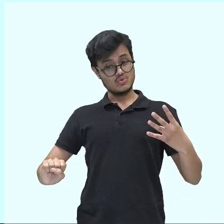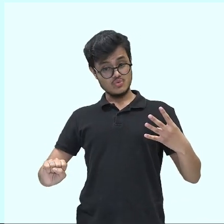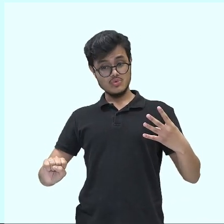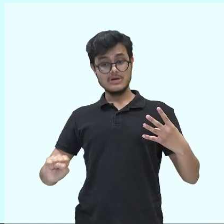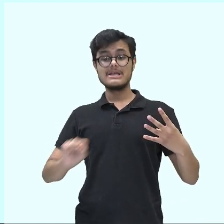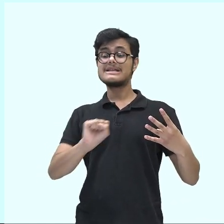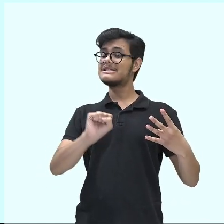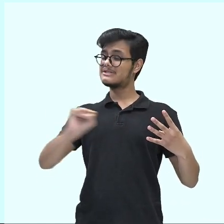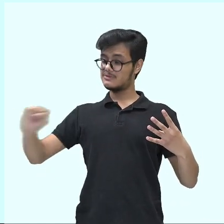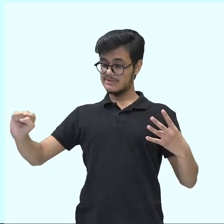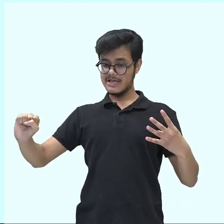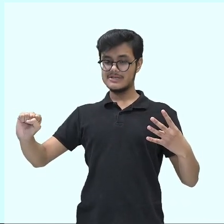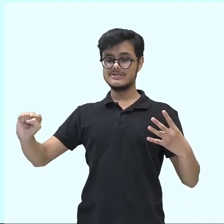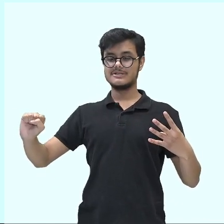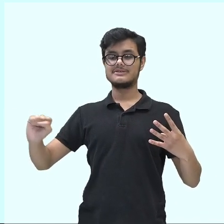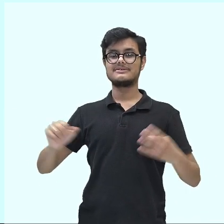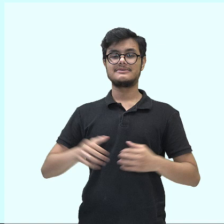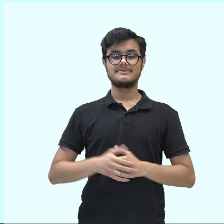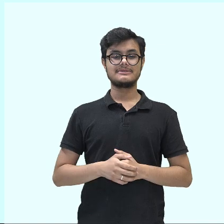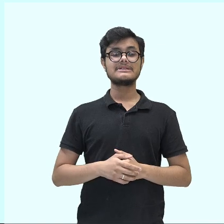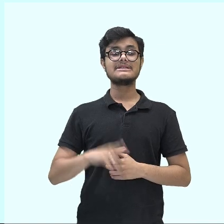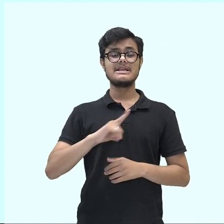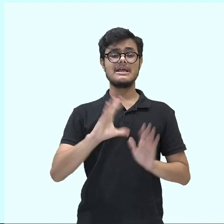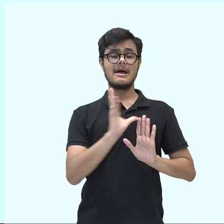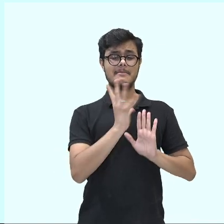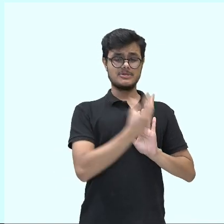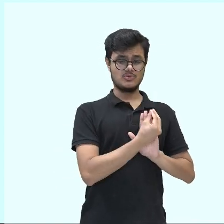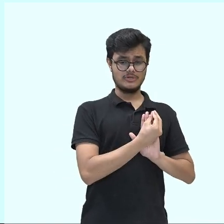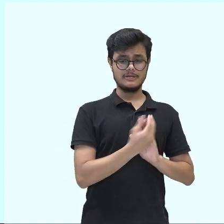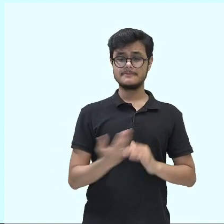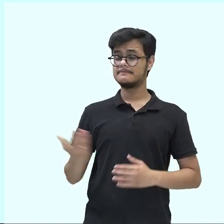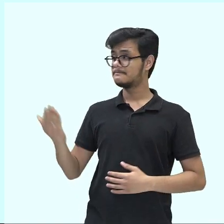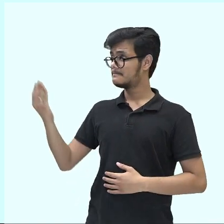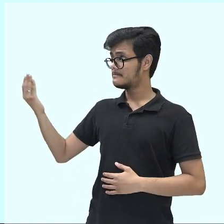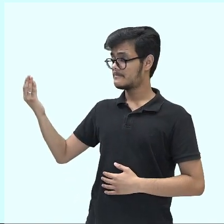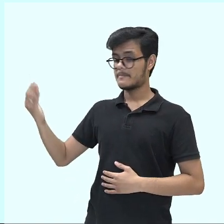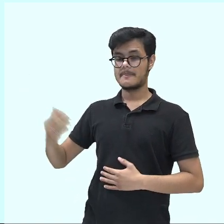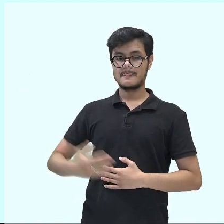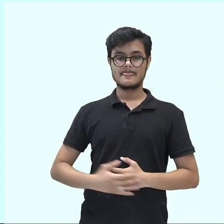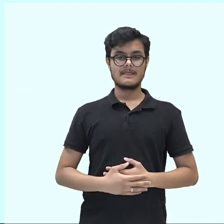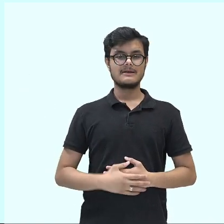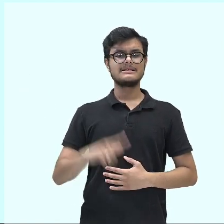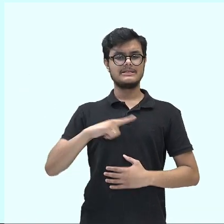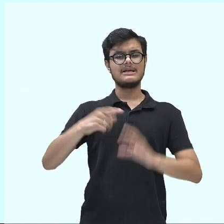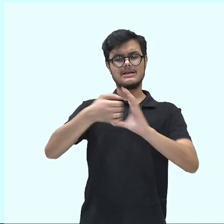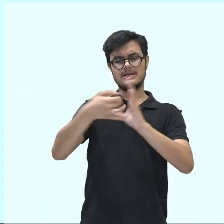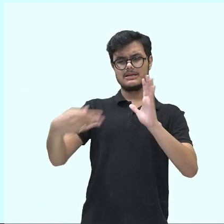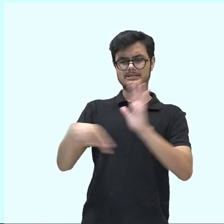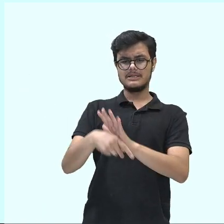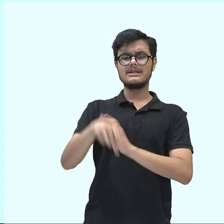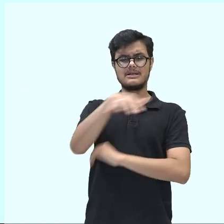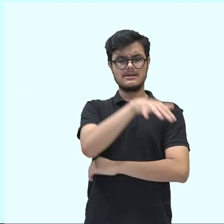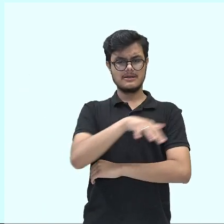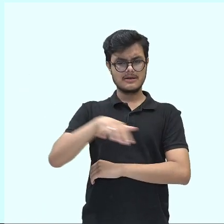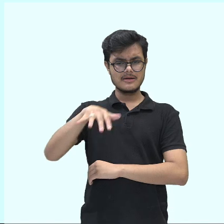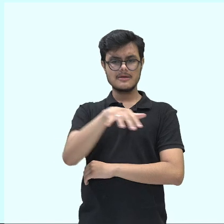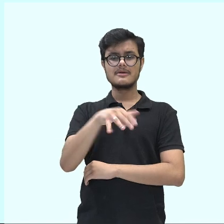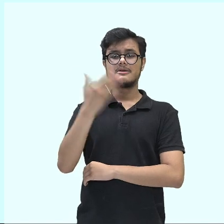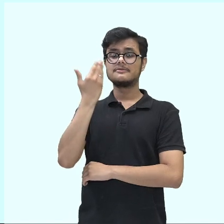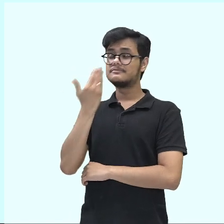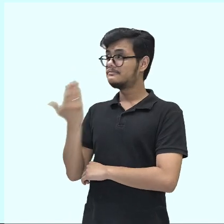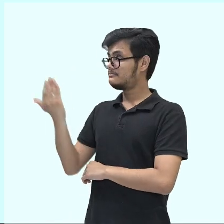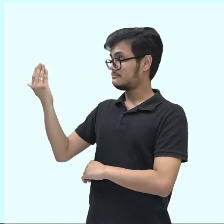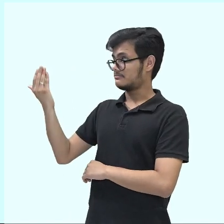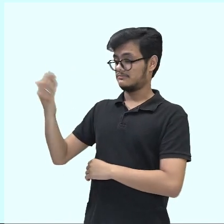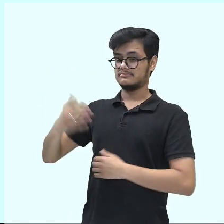sudeste. Então, nós temos a região amazônica, aí a gente observa as características, né? Delimitado para vocês apenas